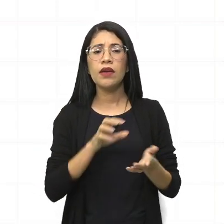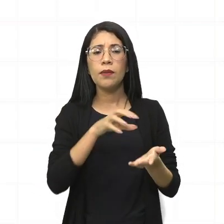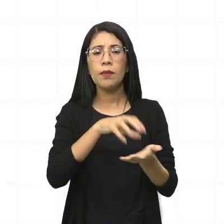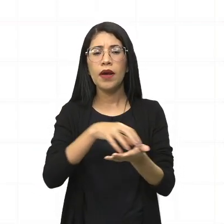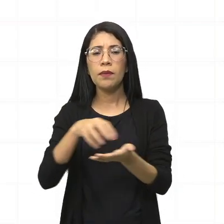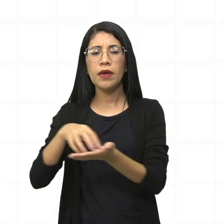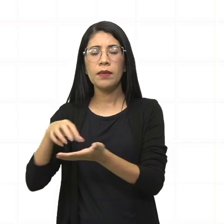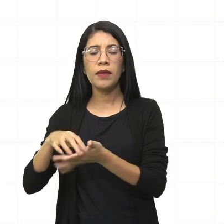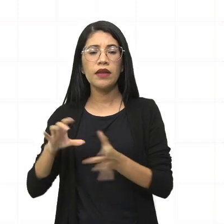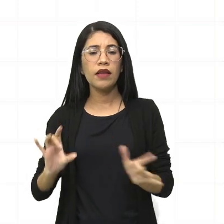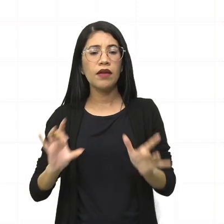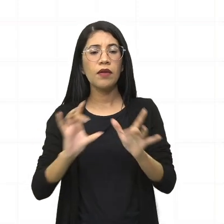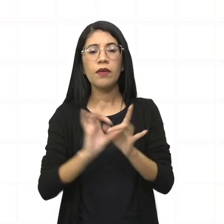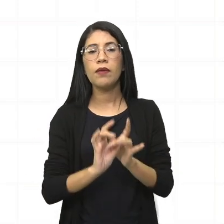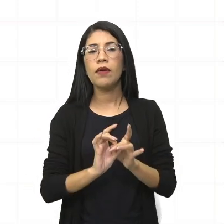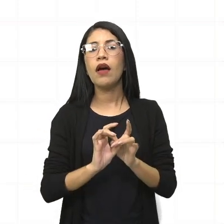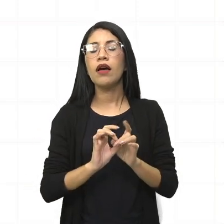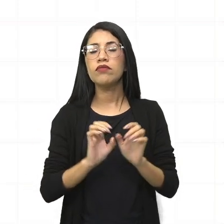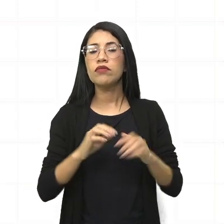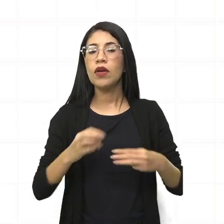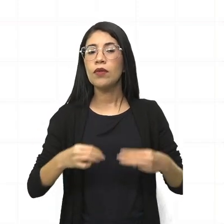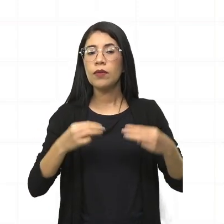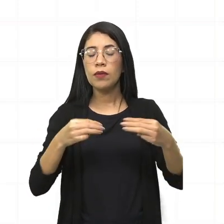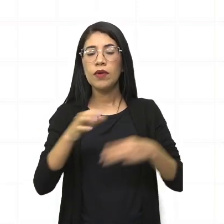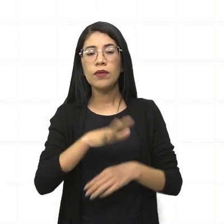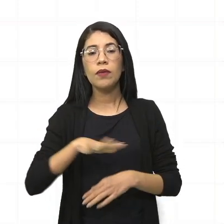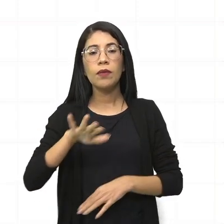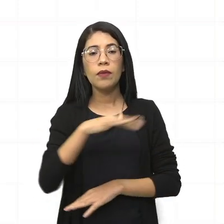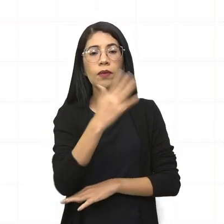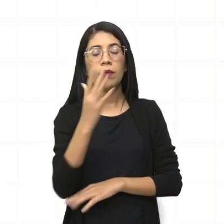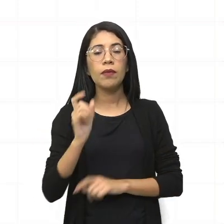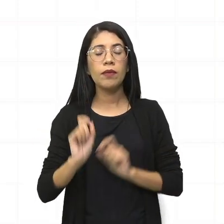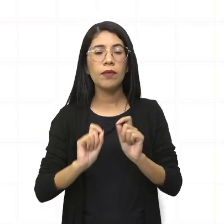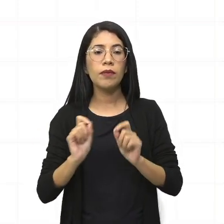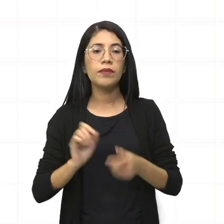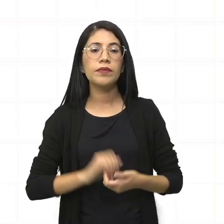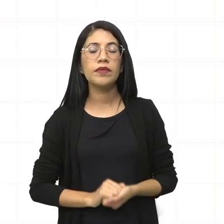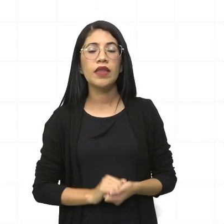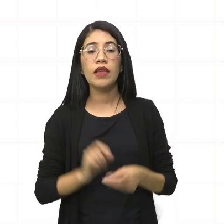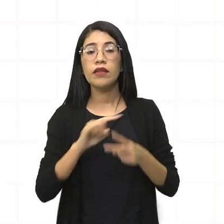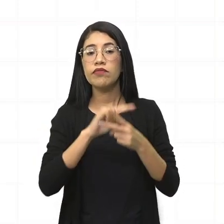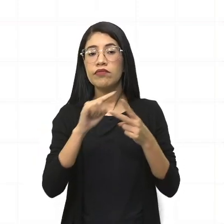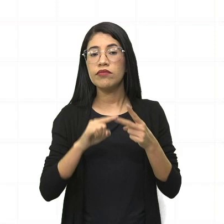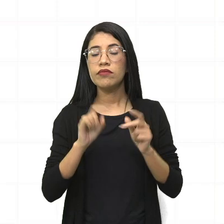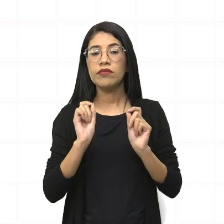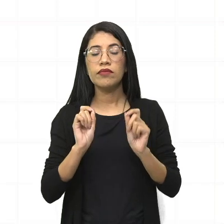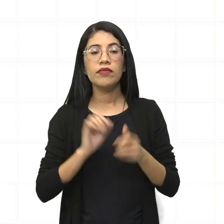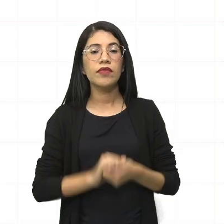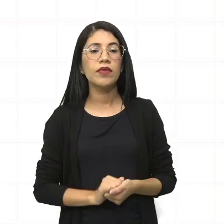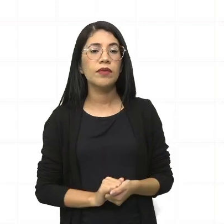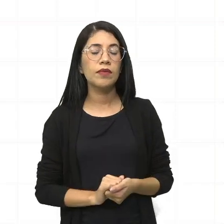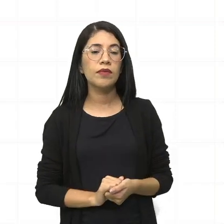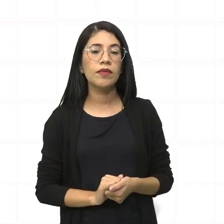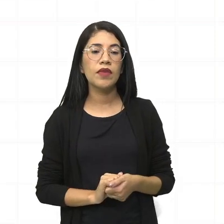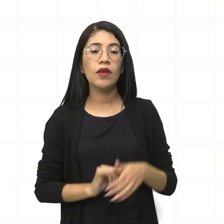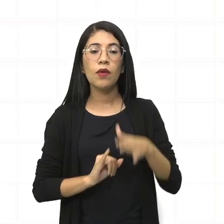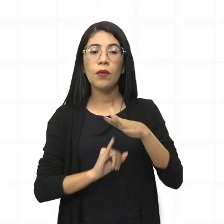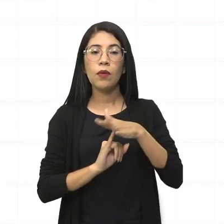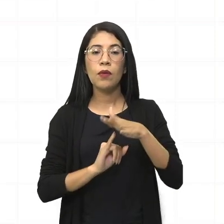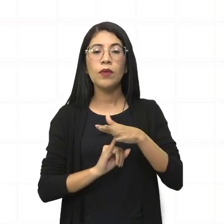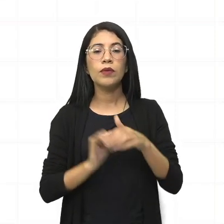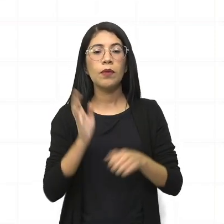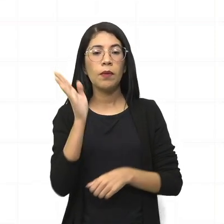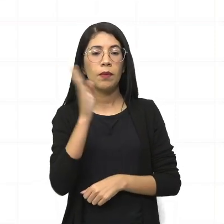estão ligadas ao Ministério do Meio Ambiente. E aí a gente vai citar duas, né? Nós temos o Instituto